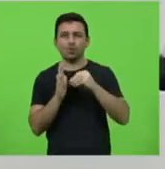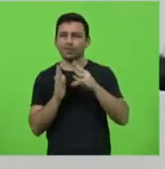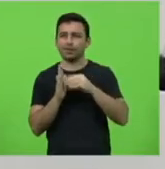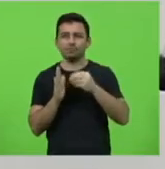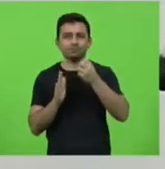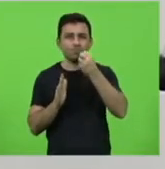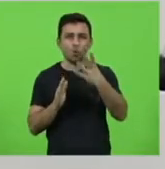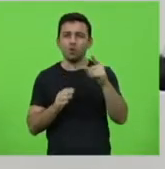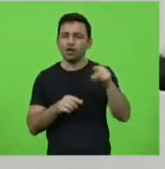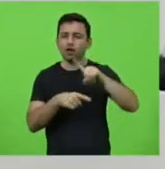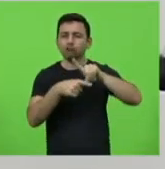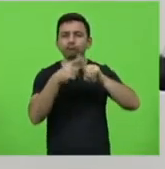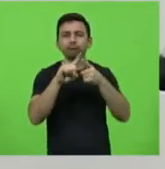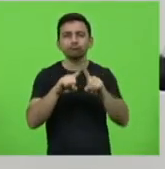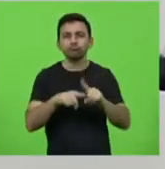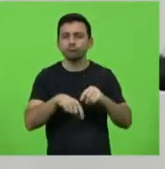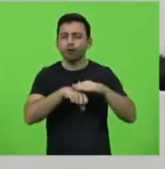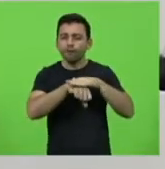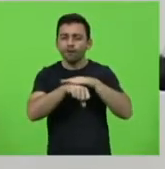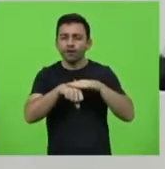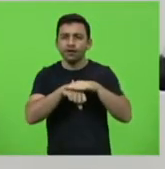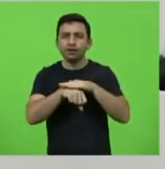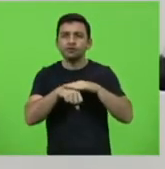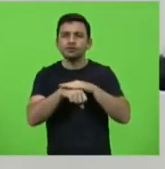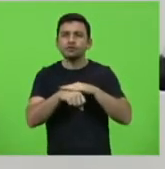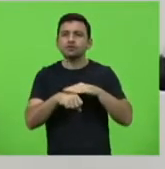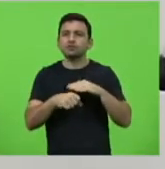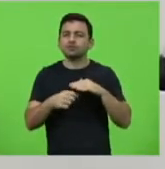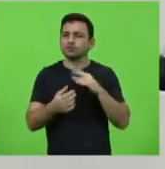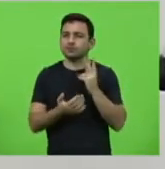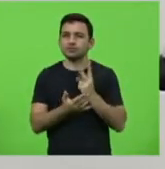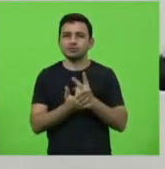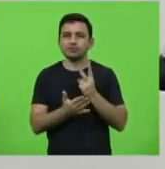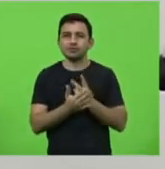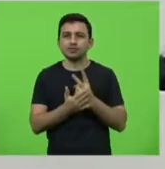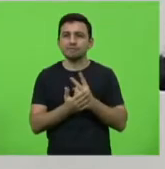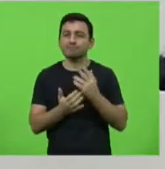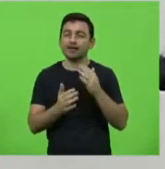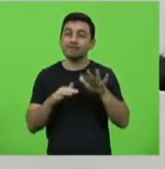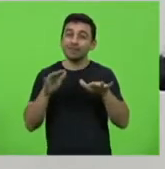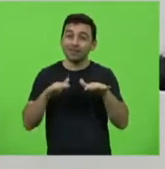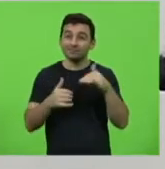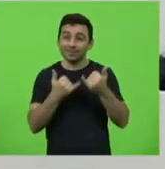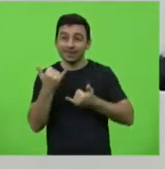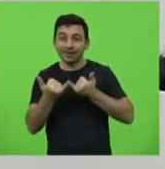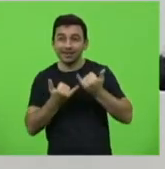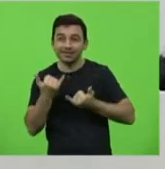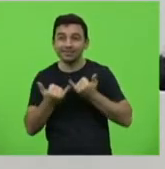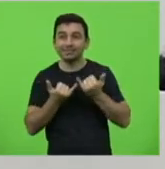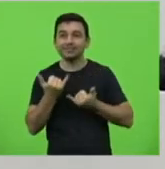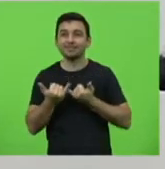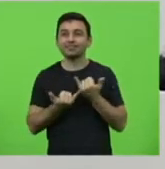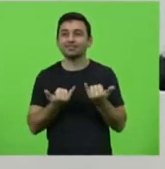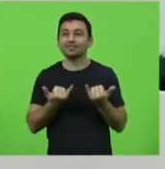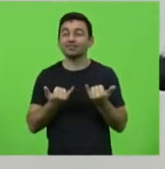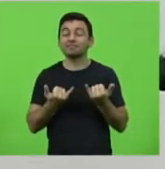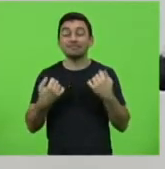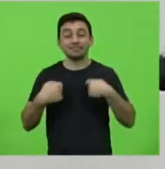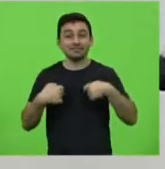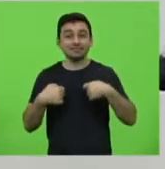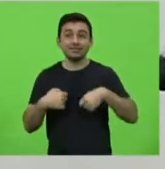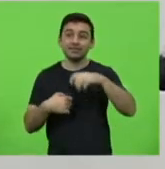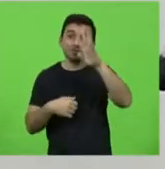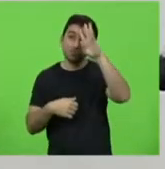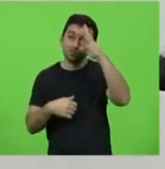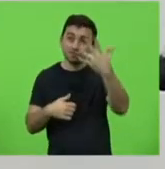o diálogo, até de um tom jocoso, um tom de brincadeira, mas é assim que a gente resolve as coisas.